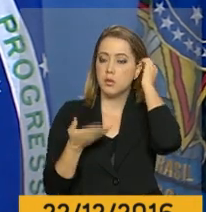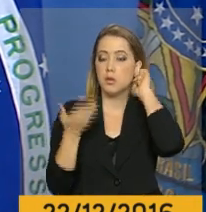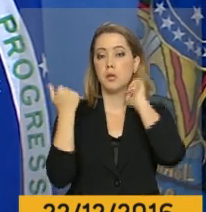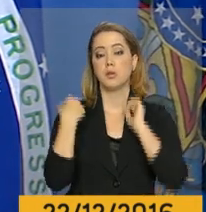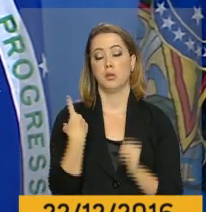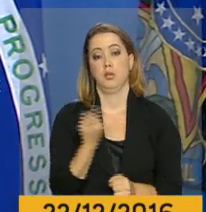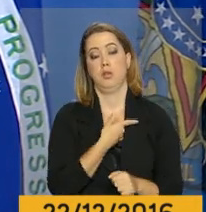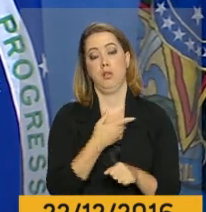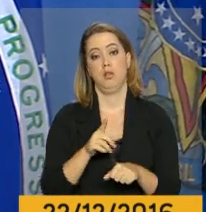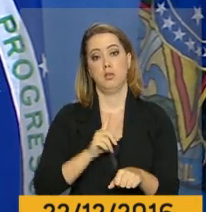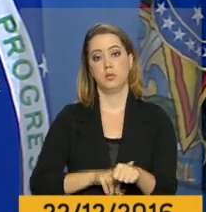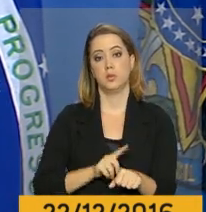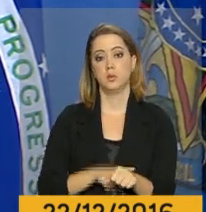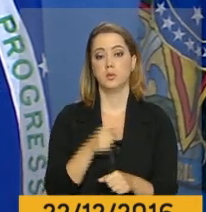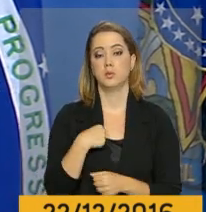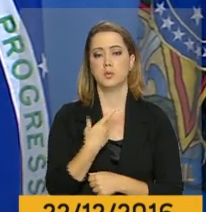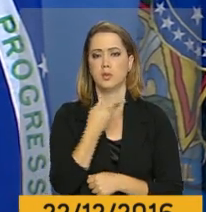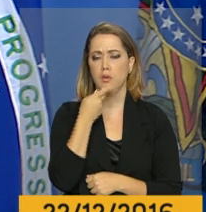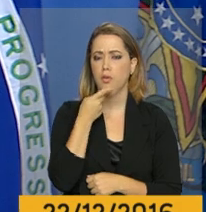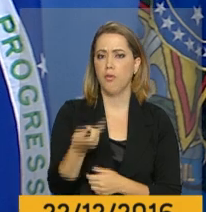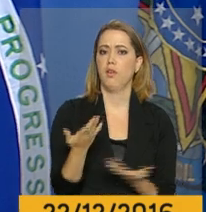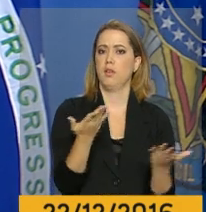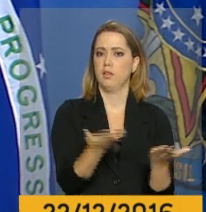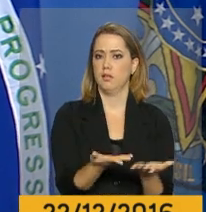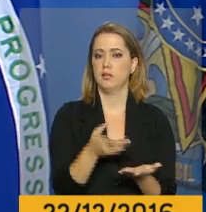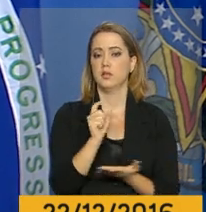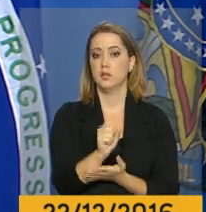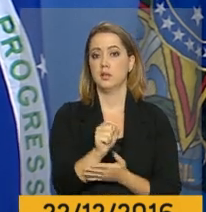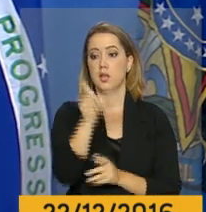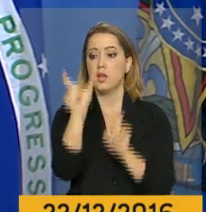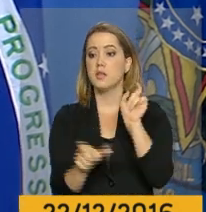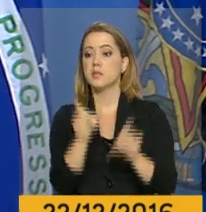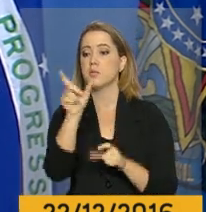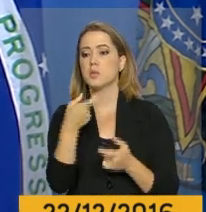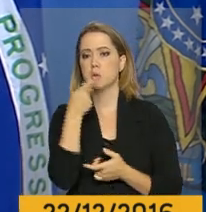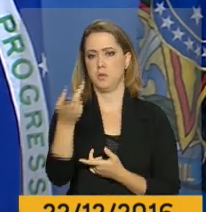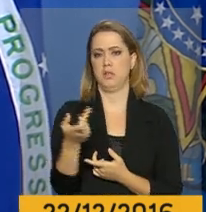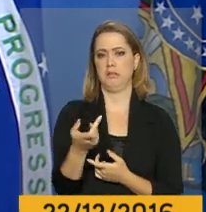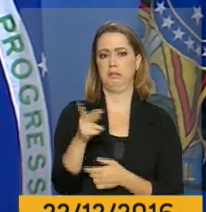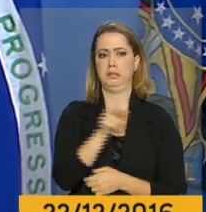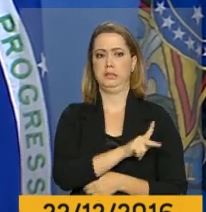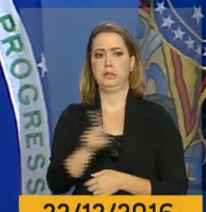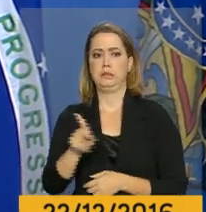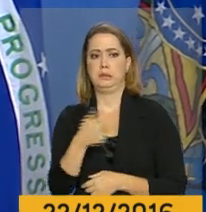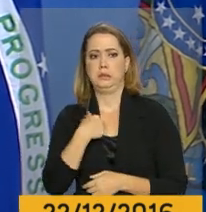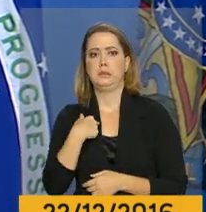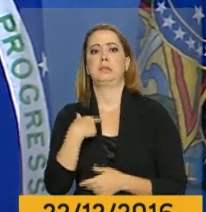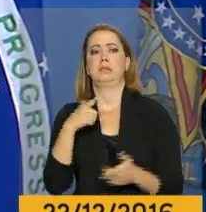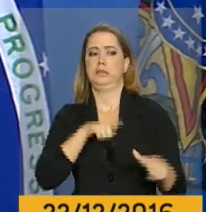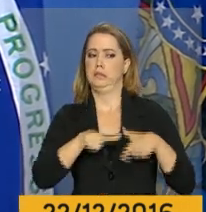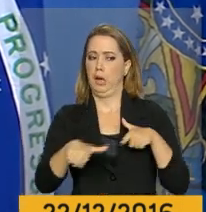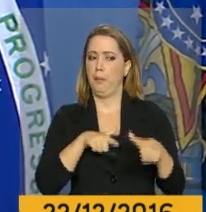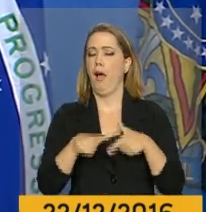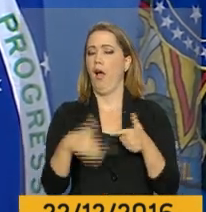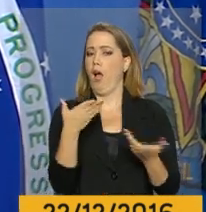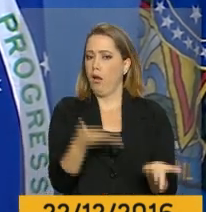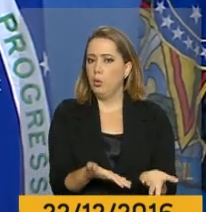primeiros momentos, quando eu mencionava este fato, as pessoas me diziam: Temer, você vai ter um trabalho extraordinário,